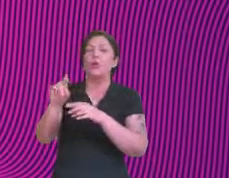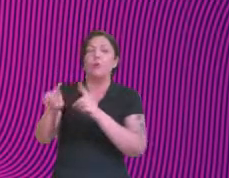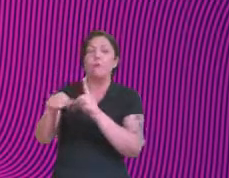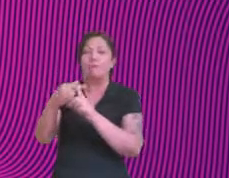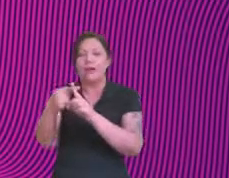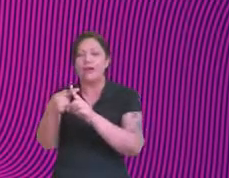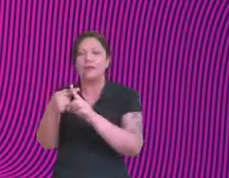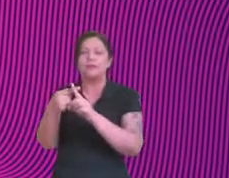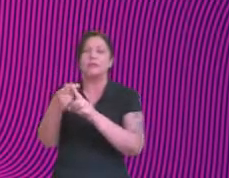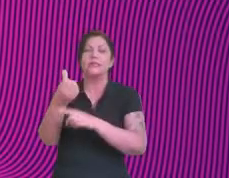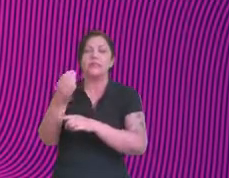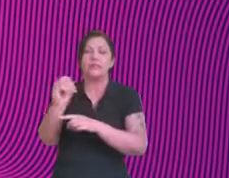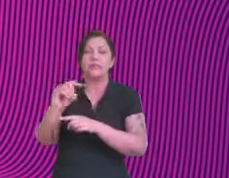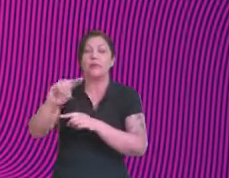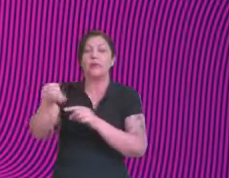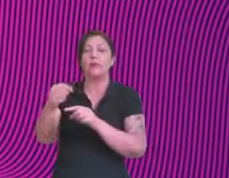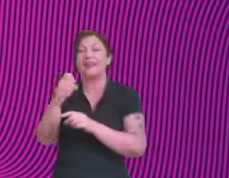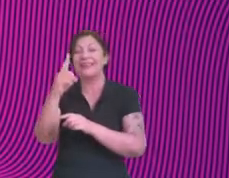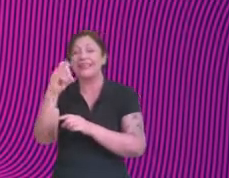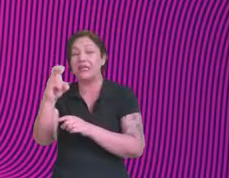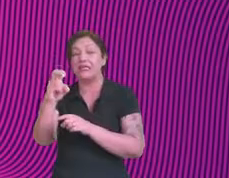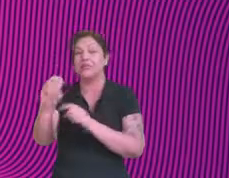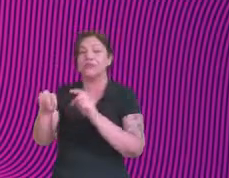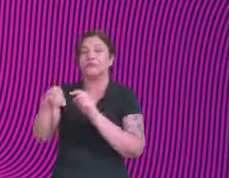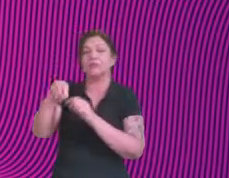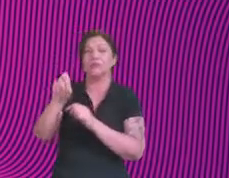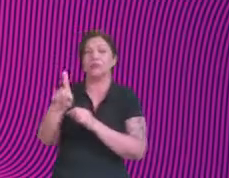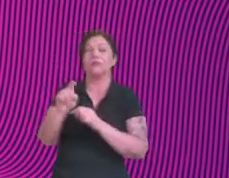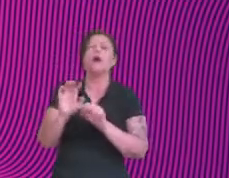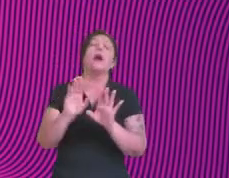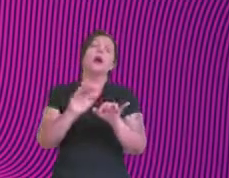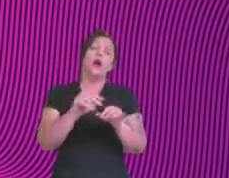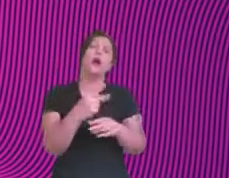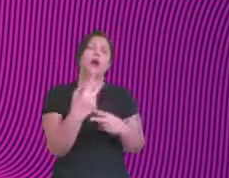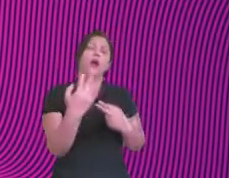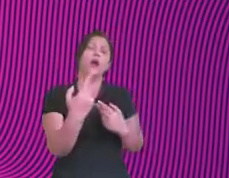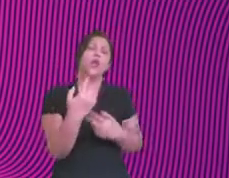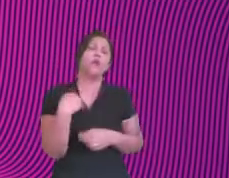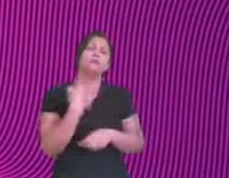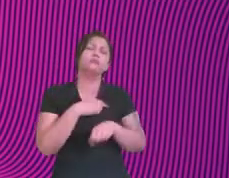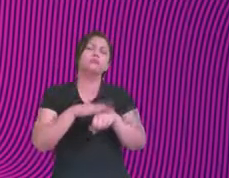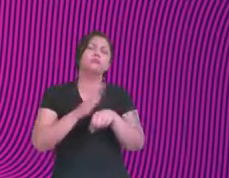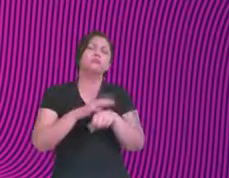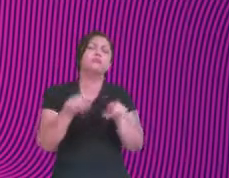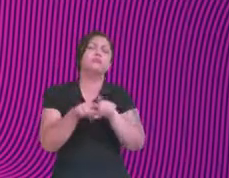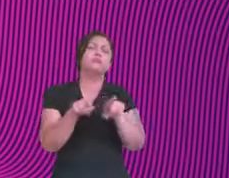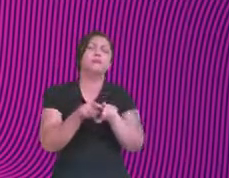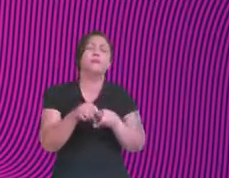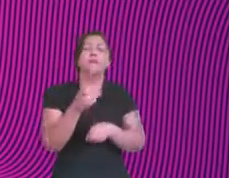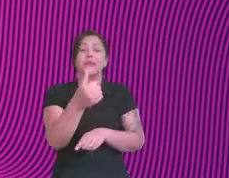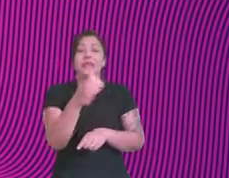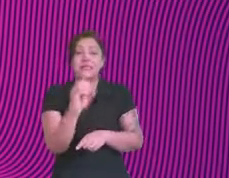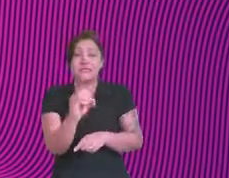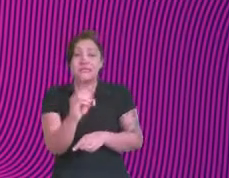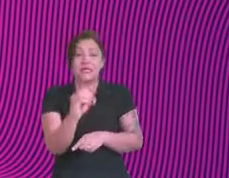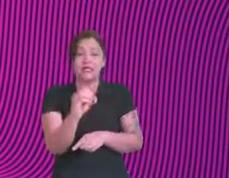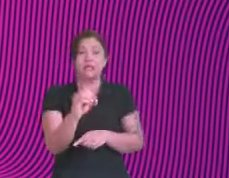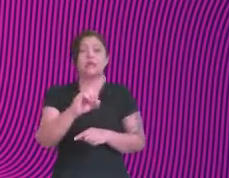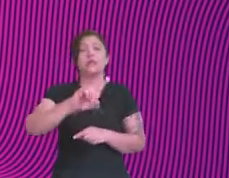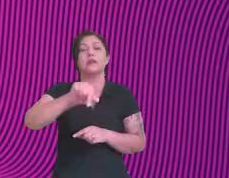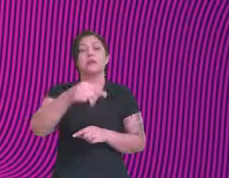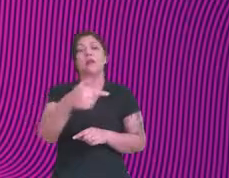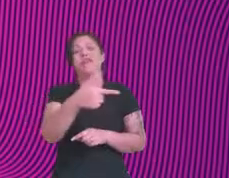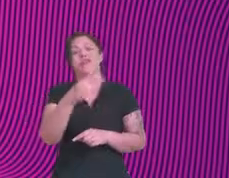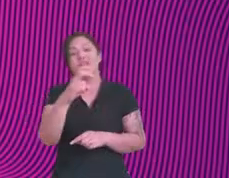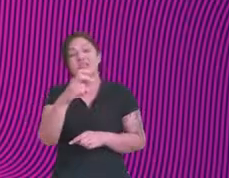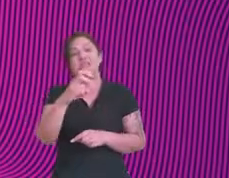única. Na mitomicina a gente faz isso, a gente faz 50% da dose inicial, depois faz mais 25